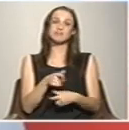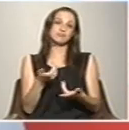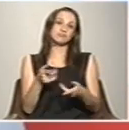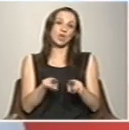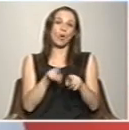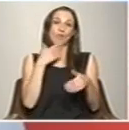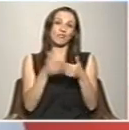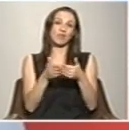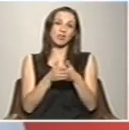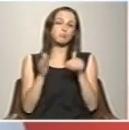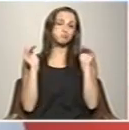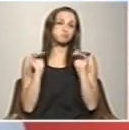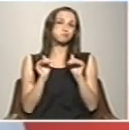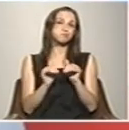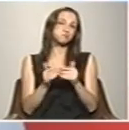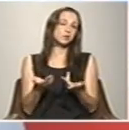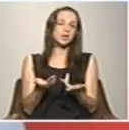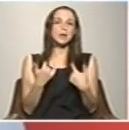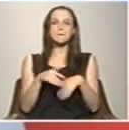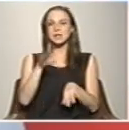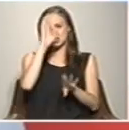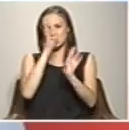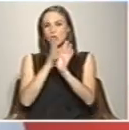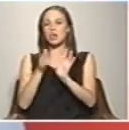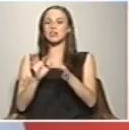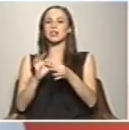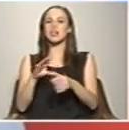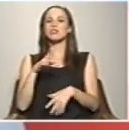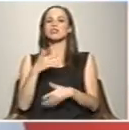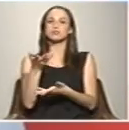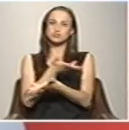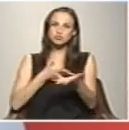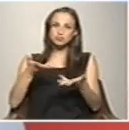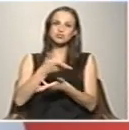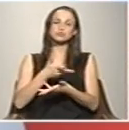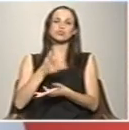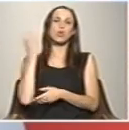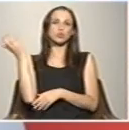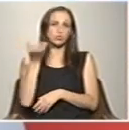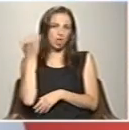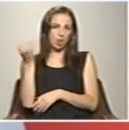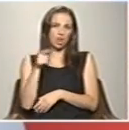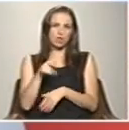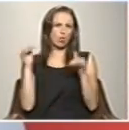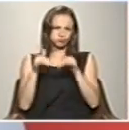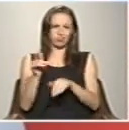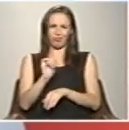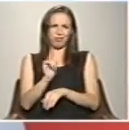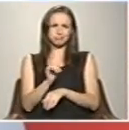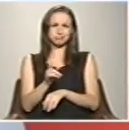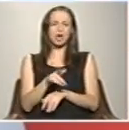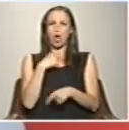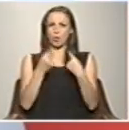há competências psicológicas que estão mais associadas às vivências sociais e culturais, e essas não têm que diminuir com a velhice. Muitas